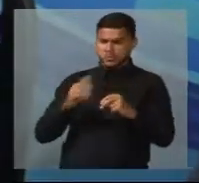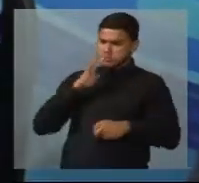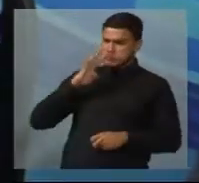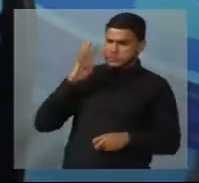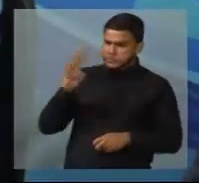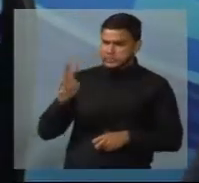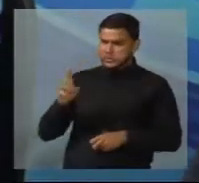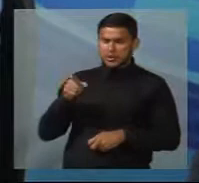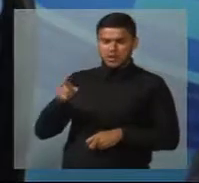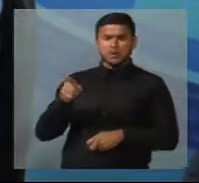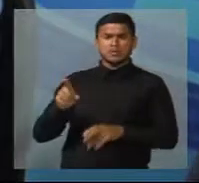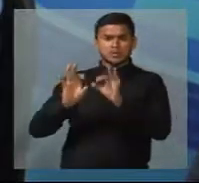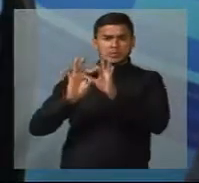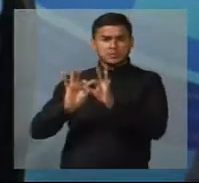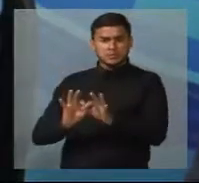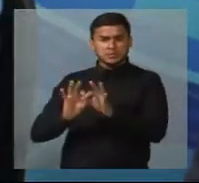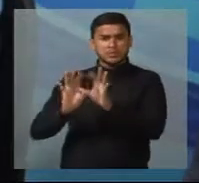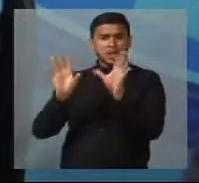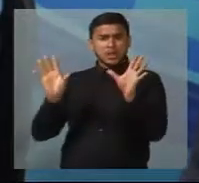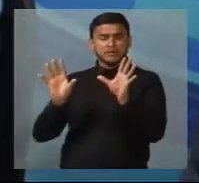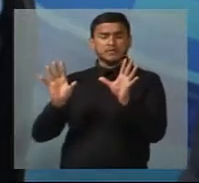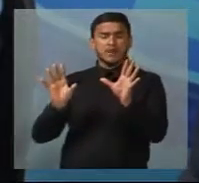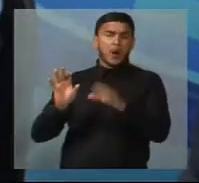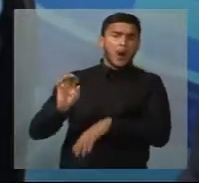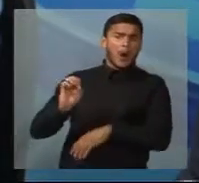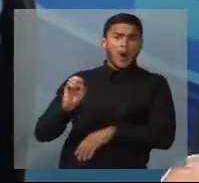tal. Mas também, por outro lado,